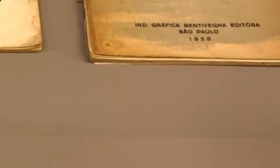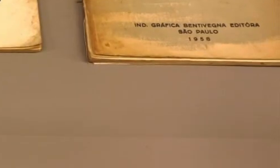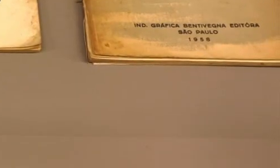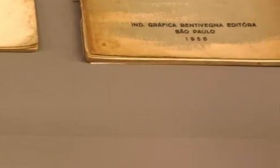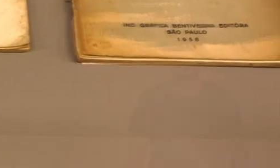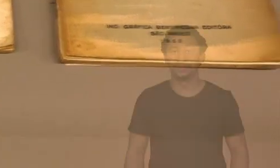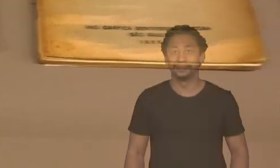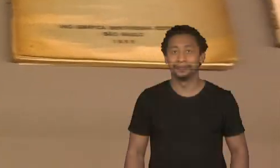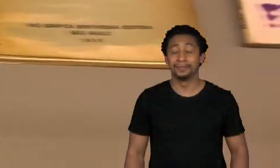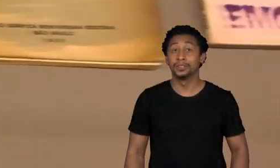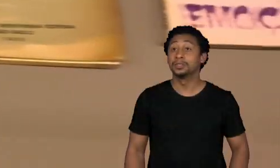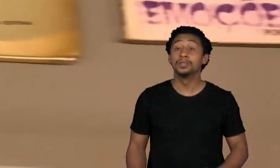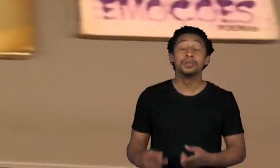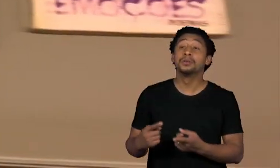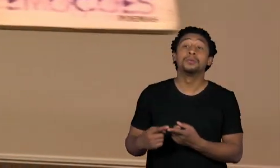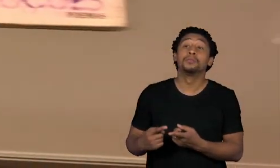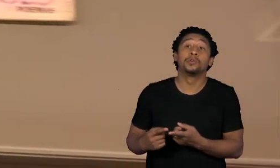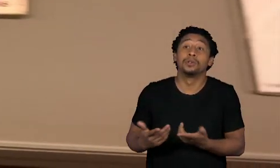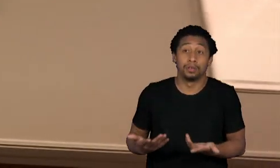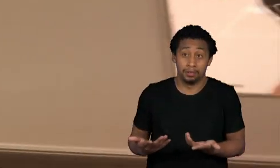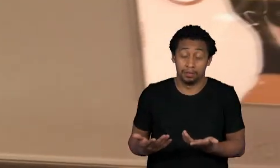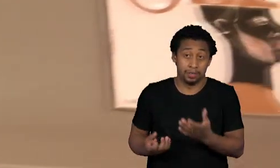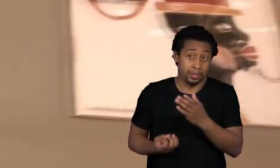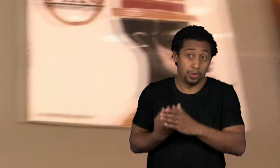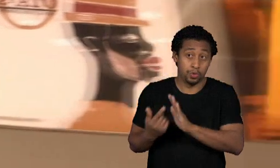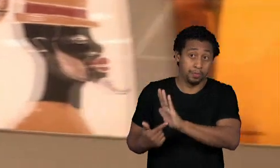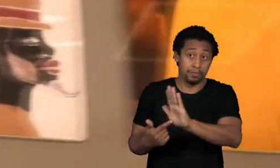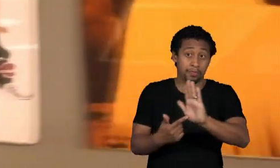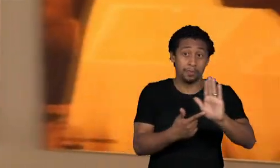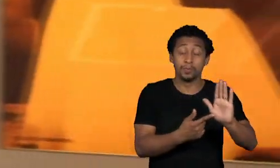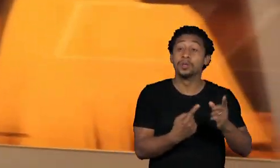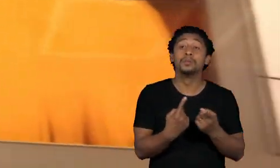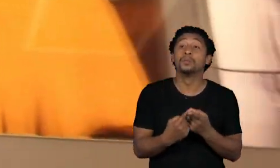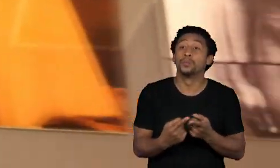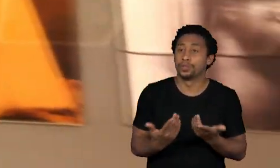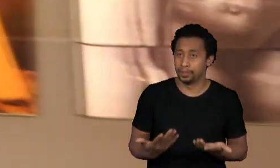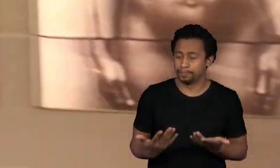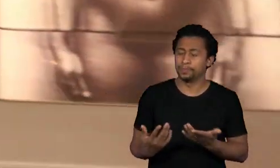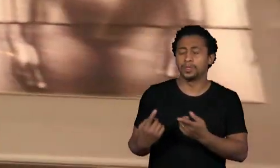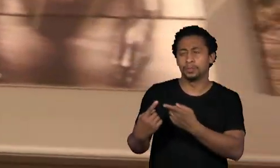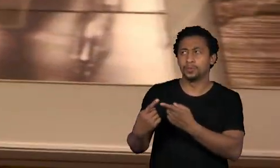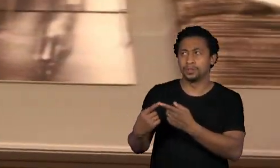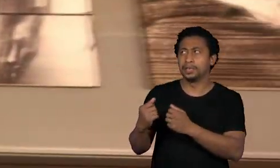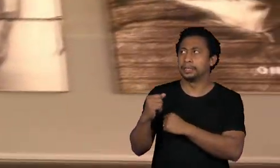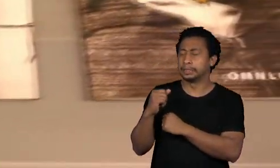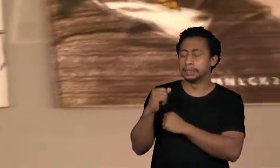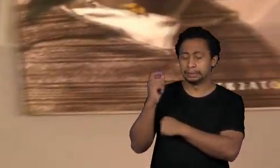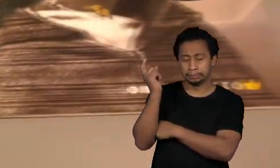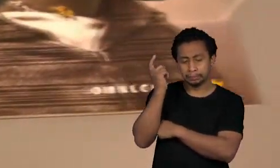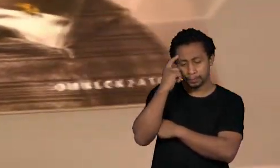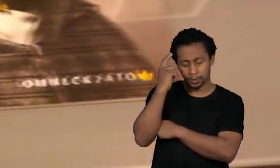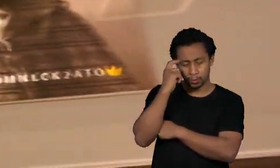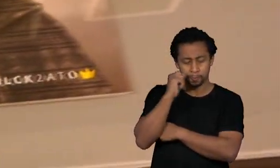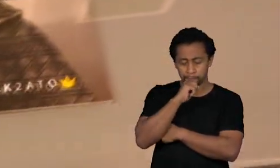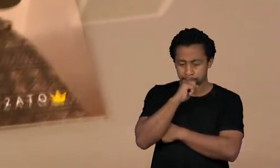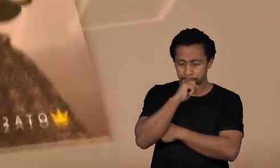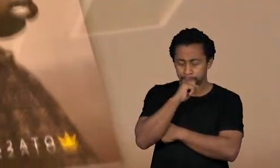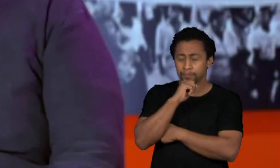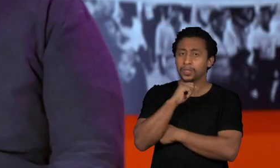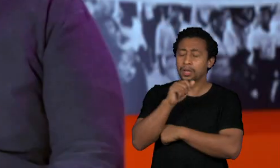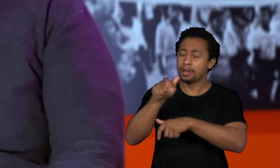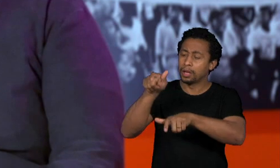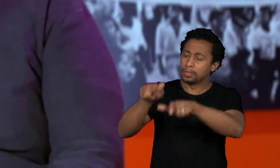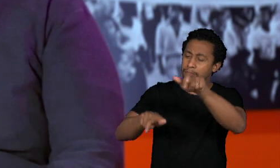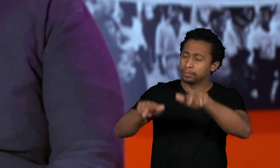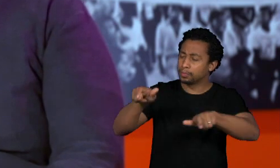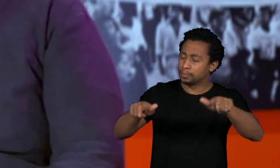Por que Memórias do Futuro? Porque quando a exposição foi concebida, nós pensamos que todas essas